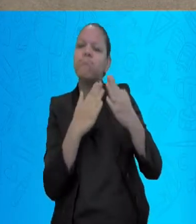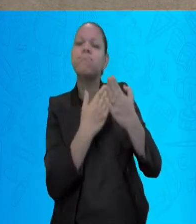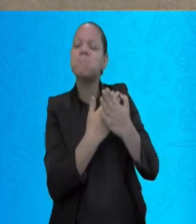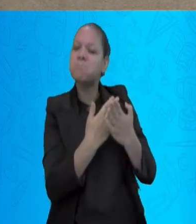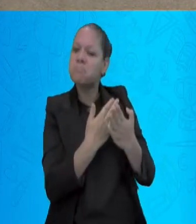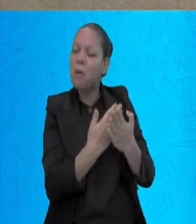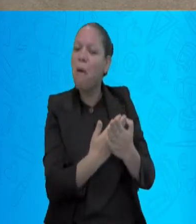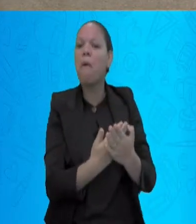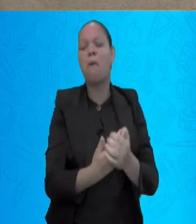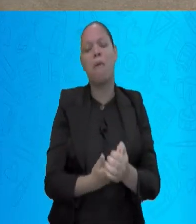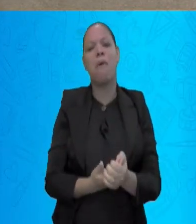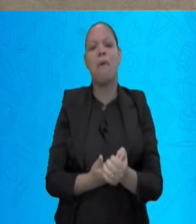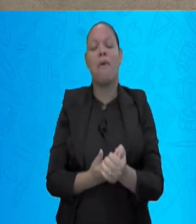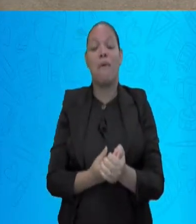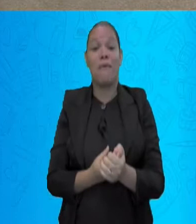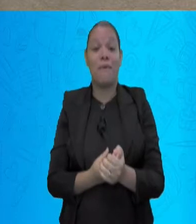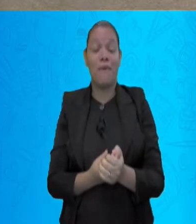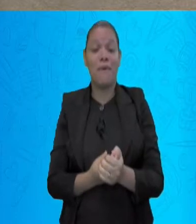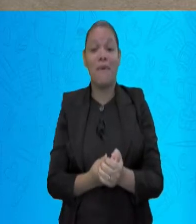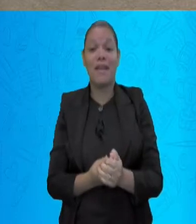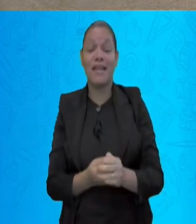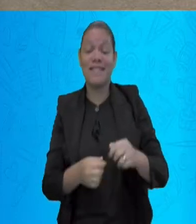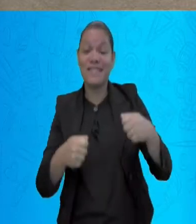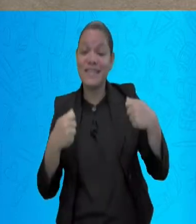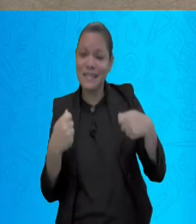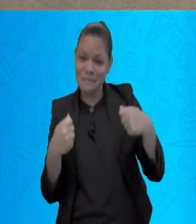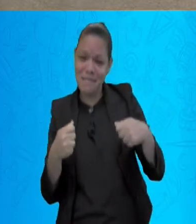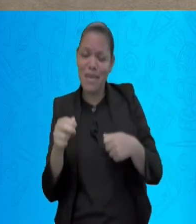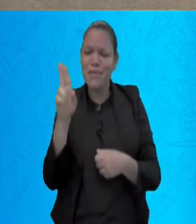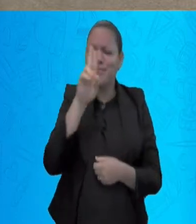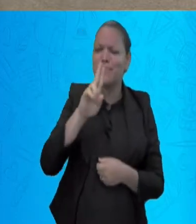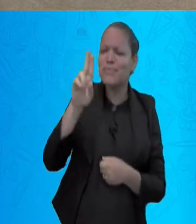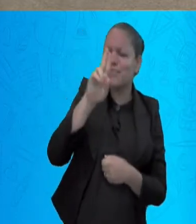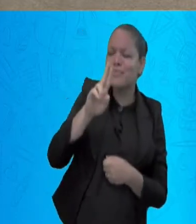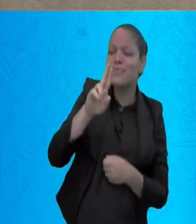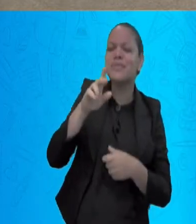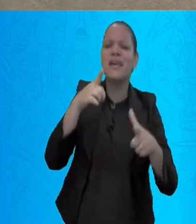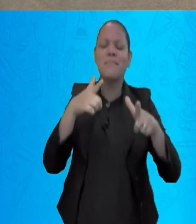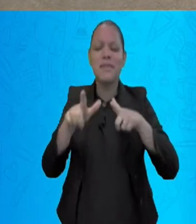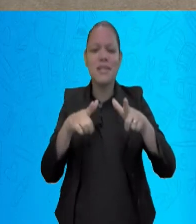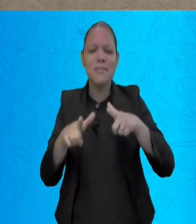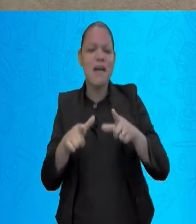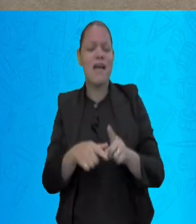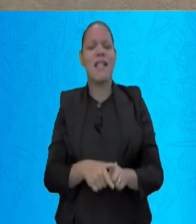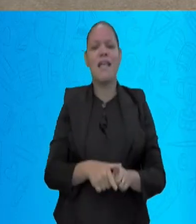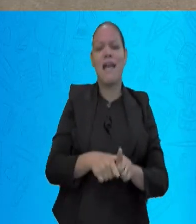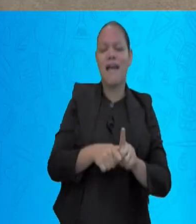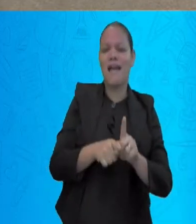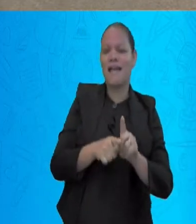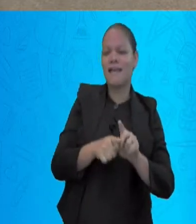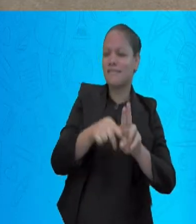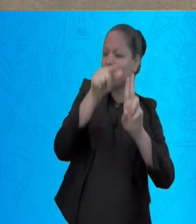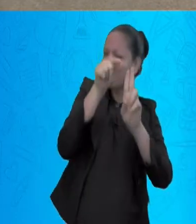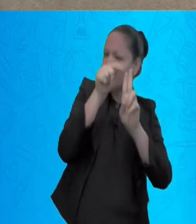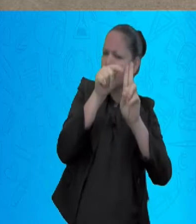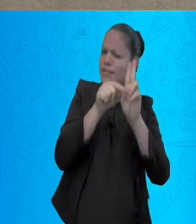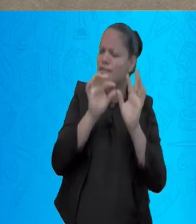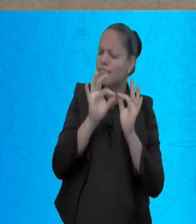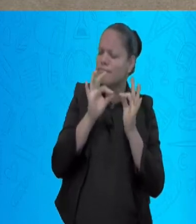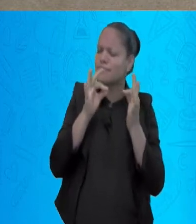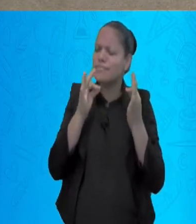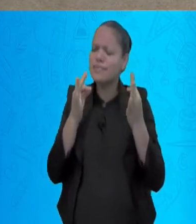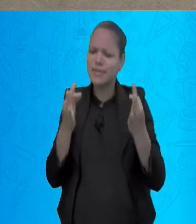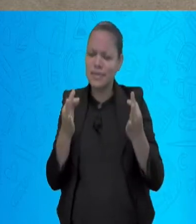gente trabalhar as dezenas simples e as unidades de milhares. Vamos lá. O que é o